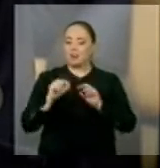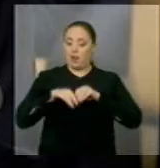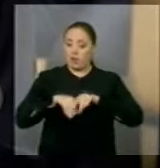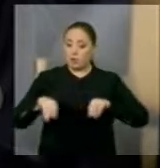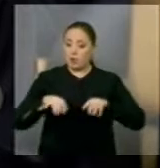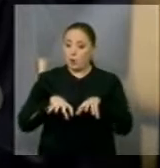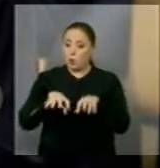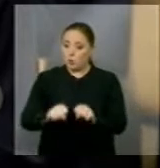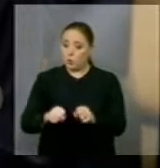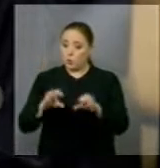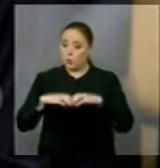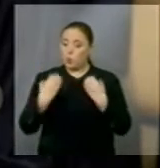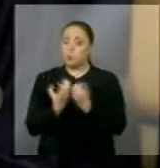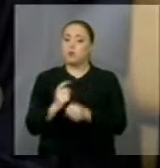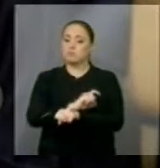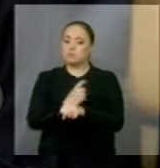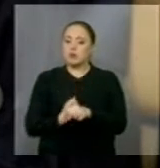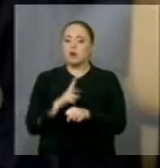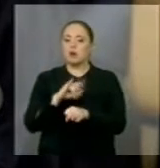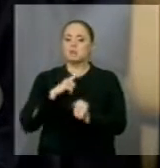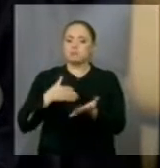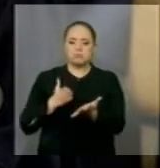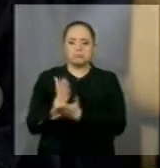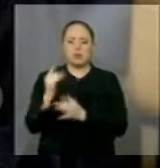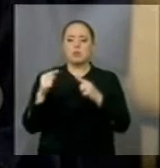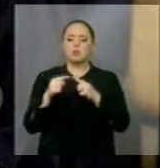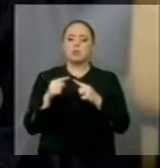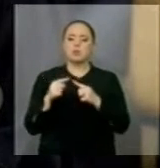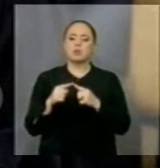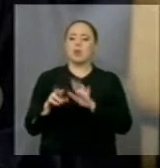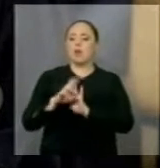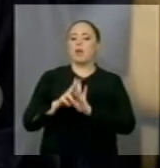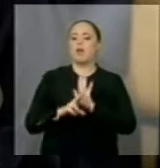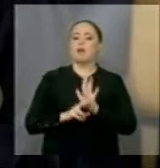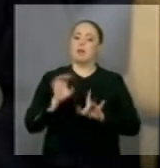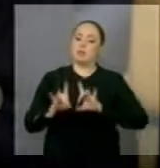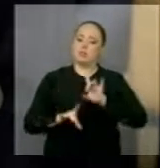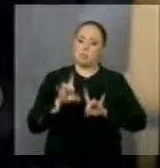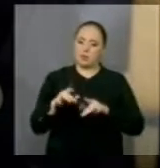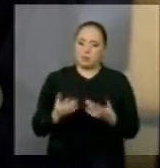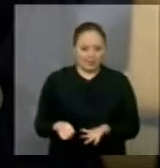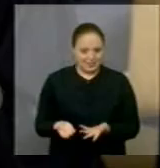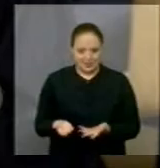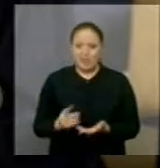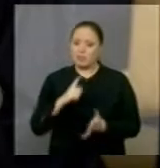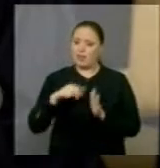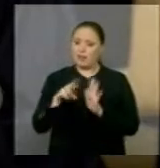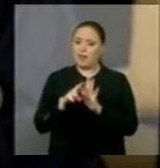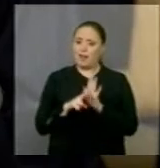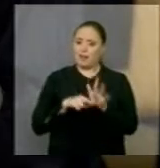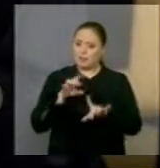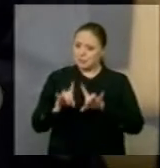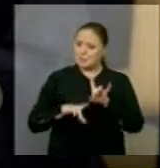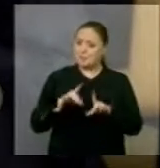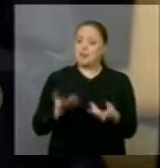por comunidades quilombolas serão regularizadas de acordo com normas específicas. Há todo um regramento específico,